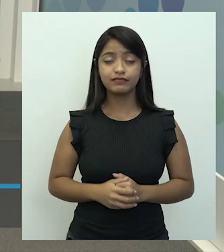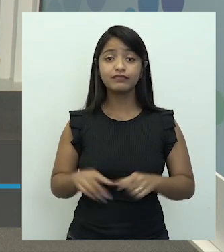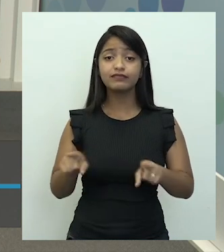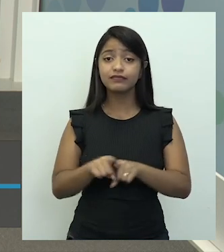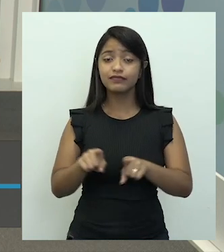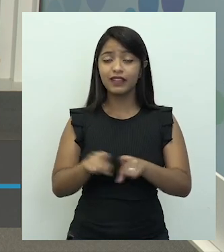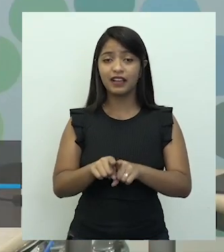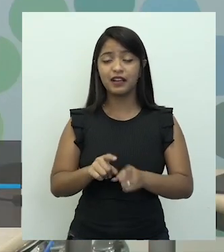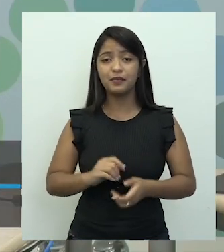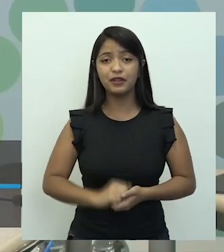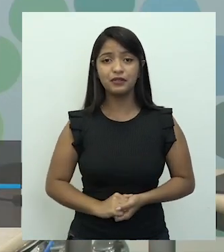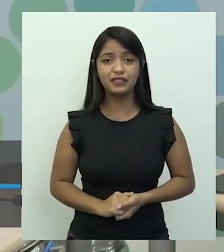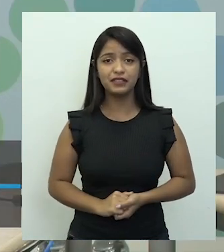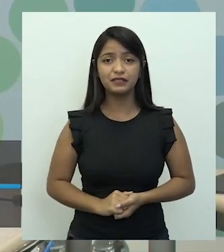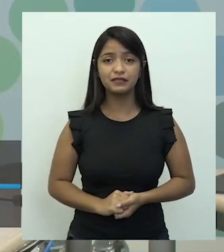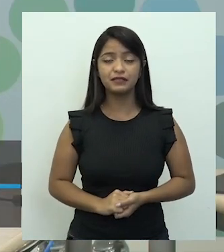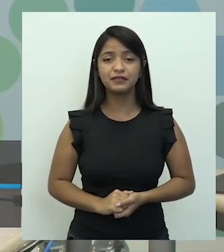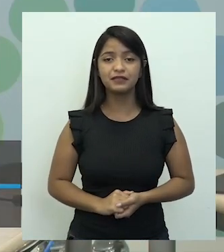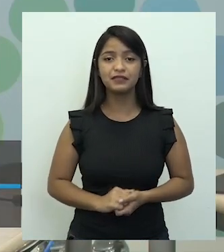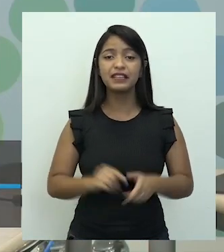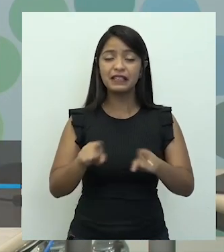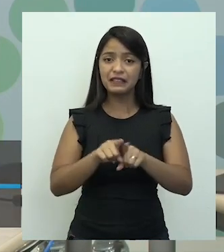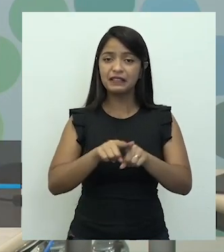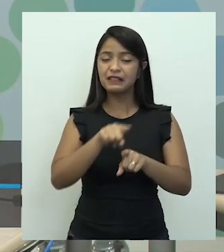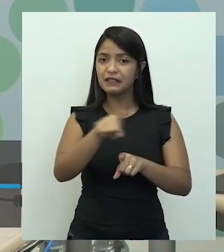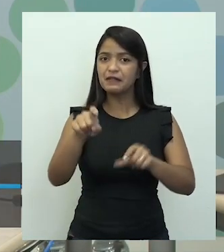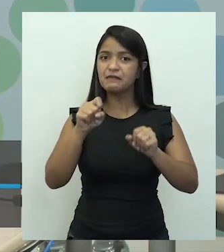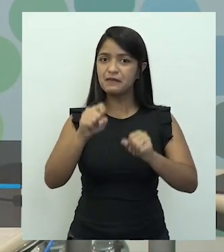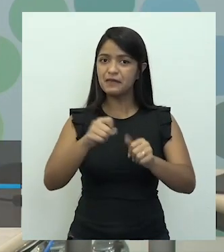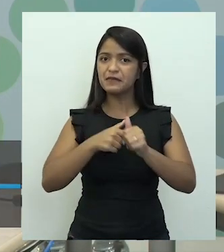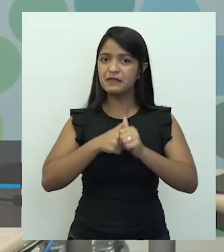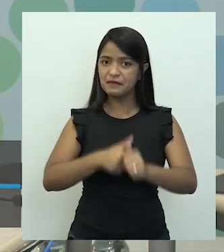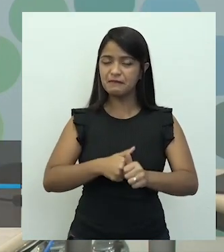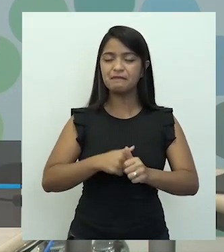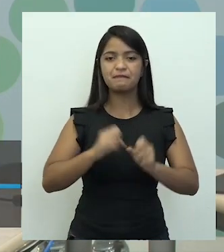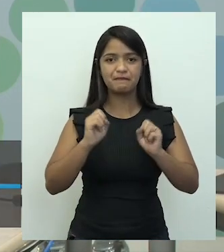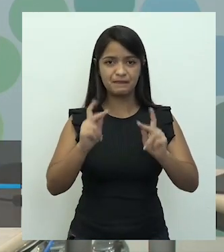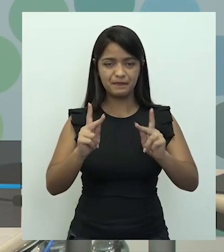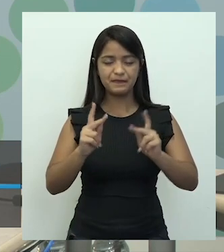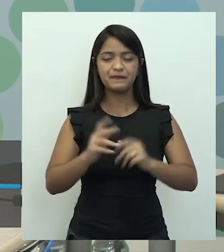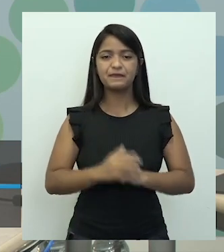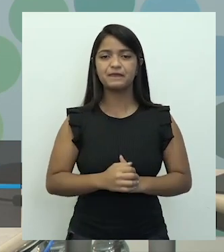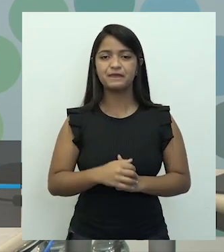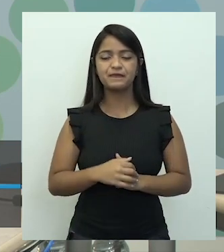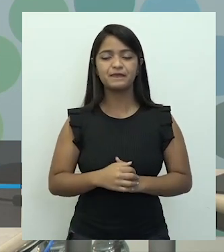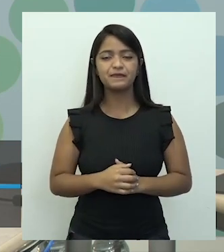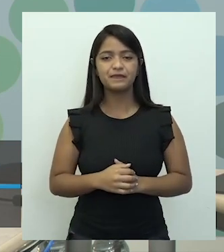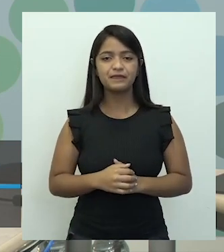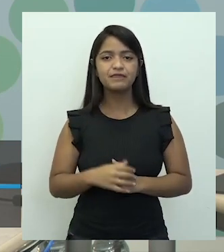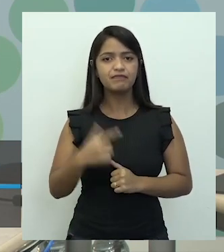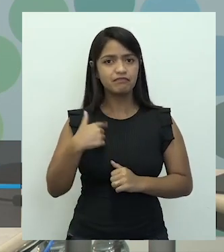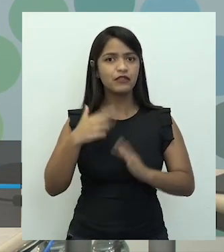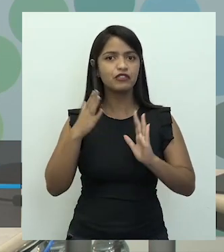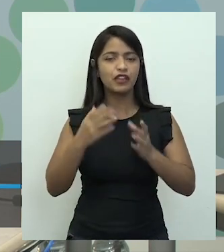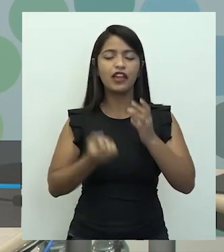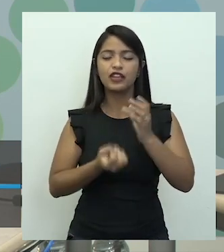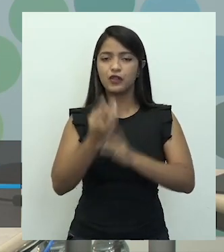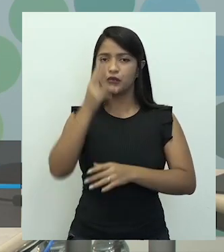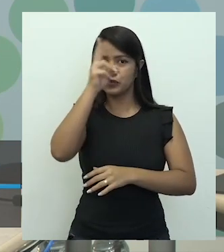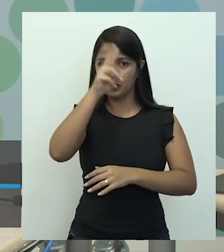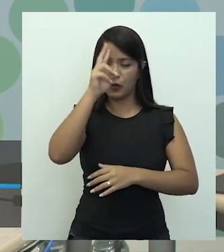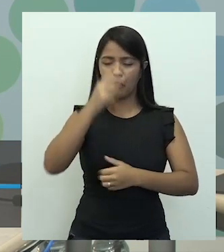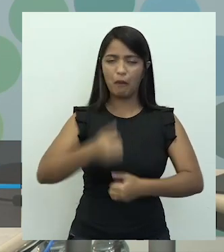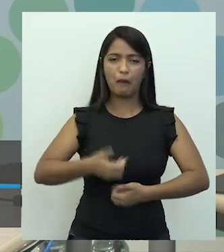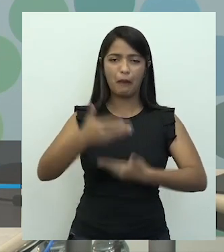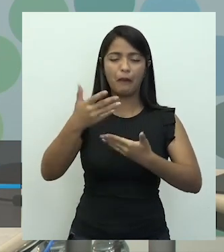vou colocar lá na minha rede social, que podem me seguir lá, tá? Não vou falar o nome dela, que é a que eu mais uso. Até fiz stories hoje e tal, e eu vou